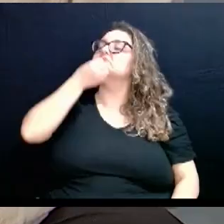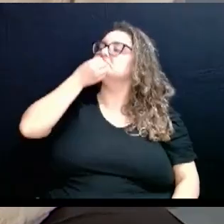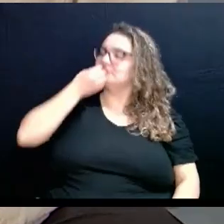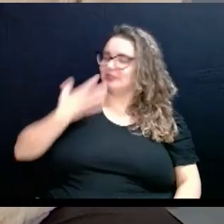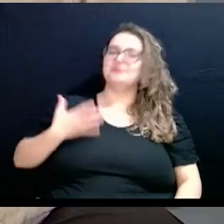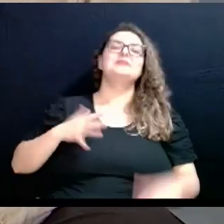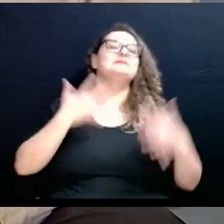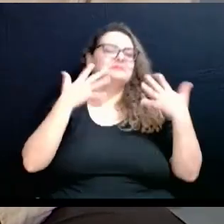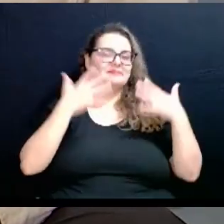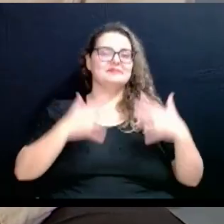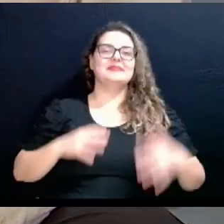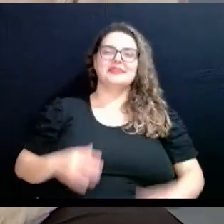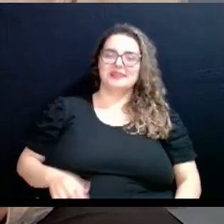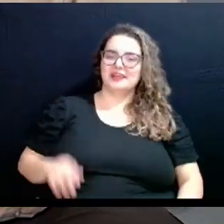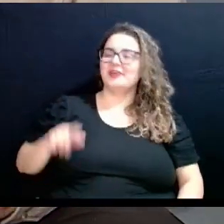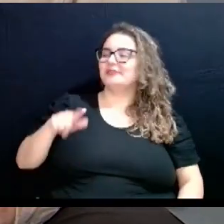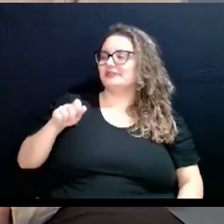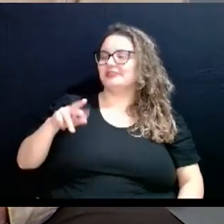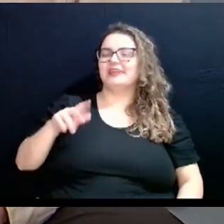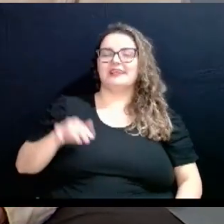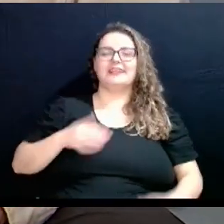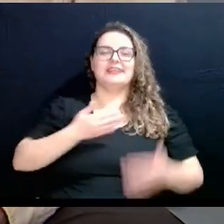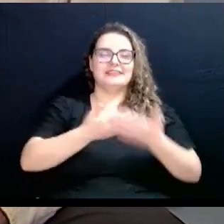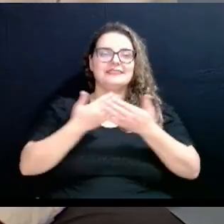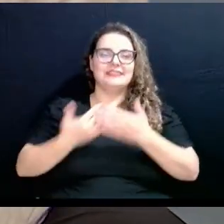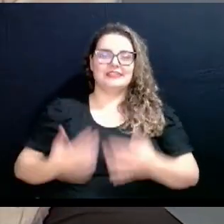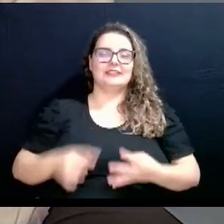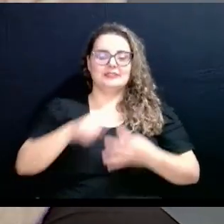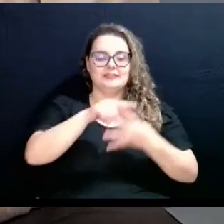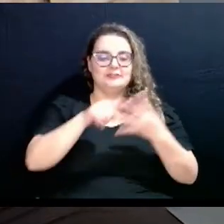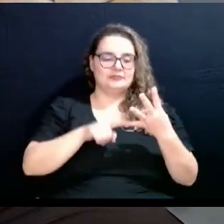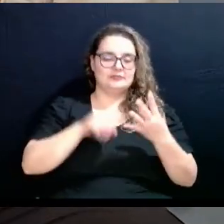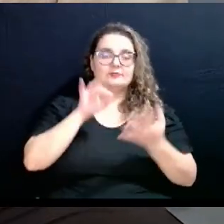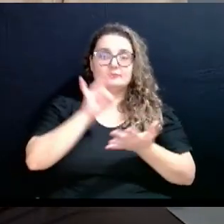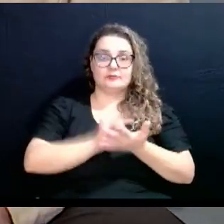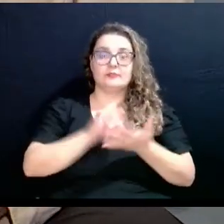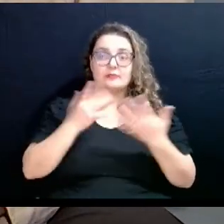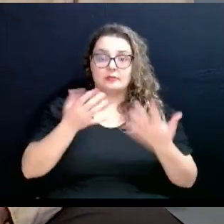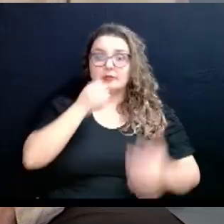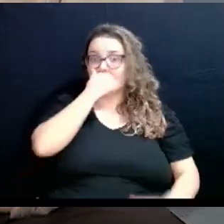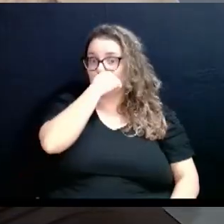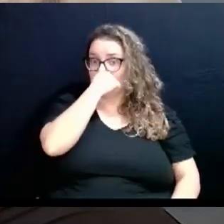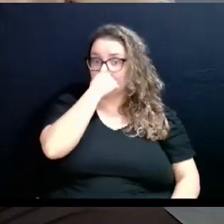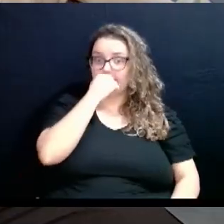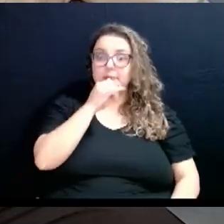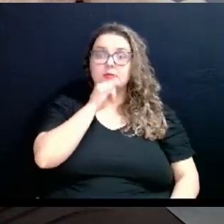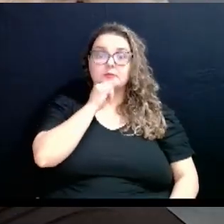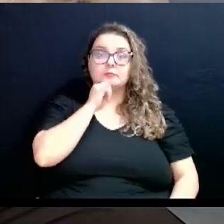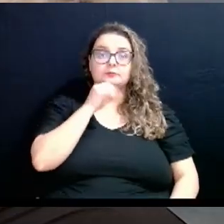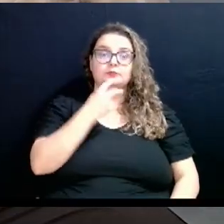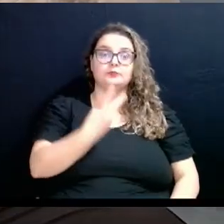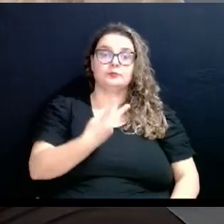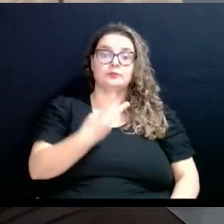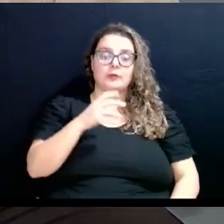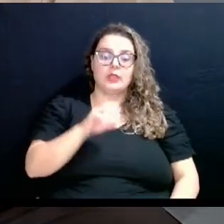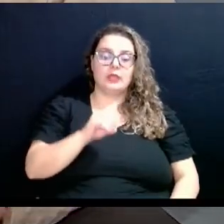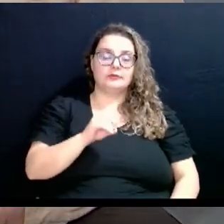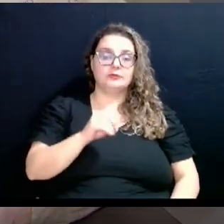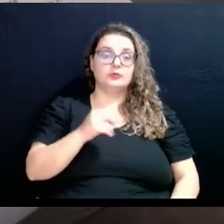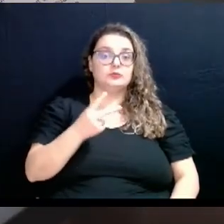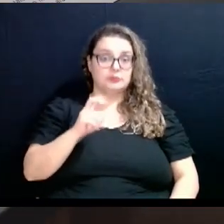né? Muito bem. Meu xará aqui fez a lição de casa. São 4, de verdade. Então, por exemplo, em